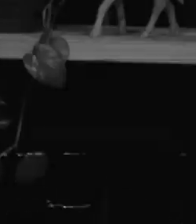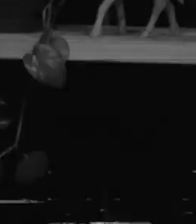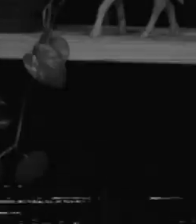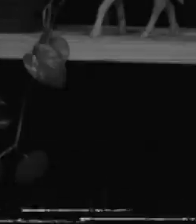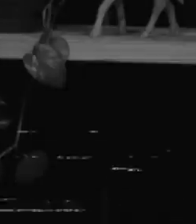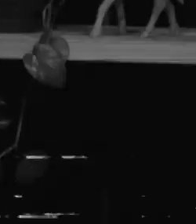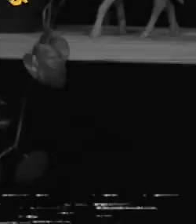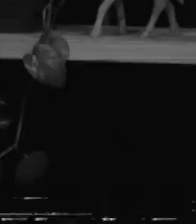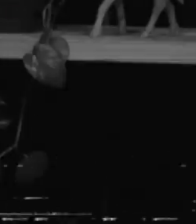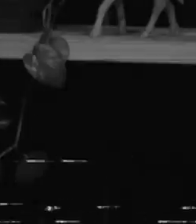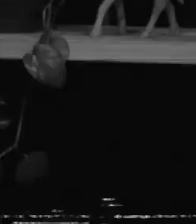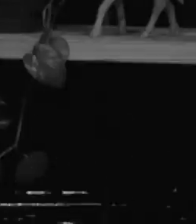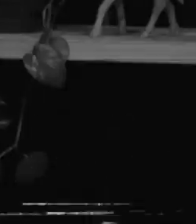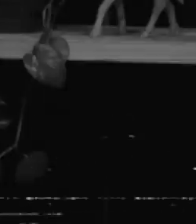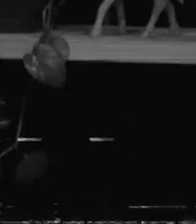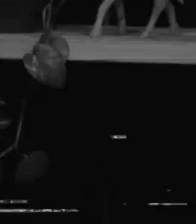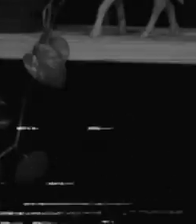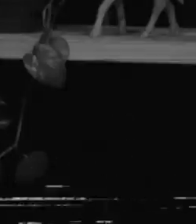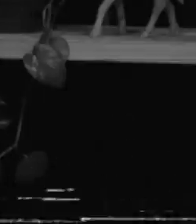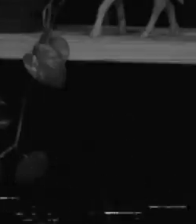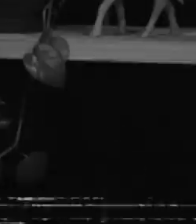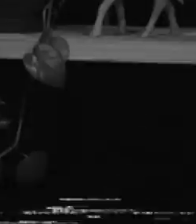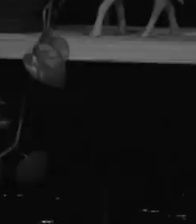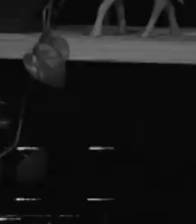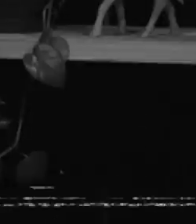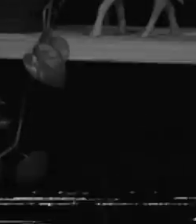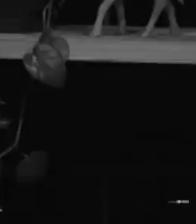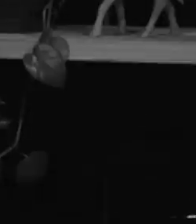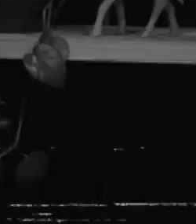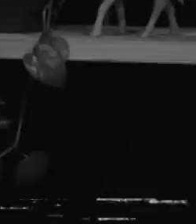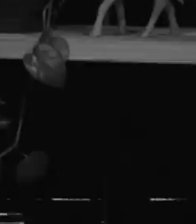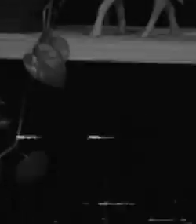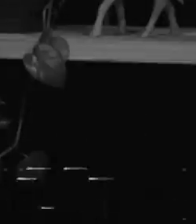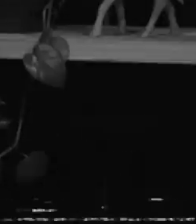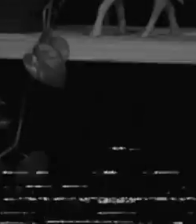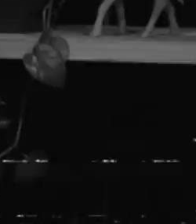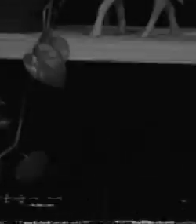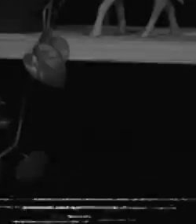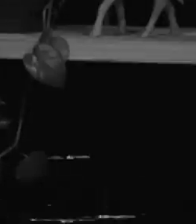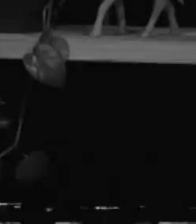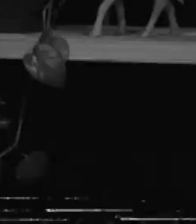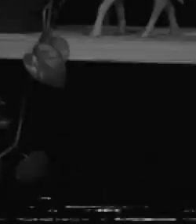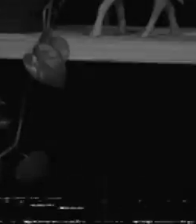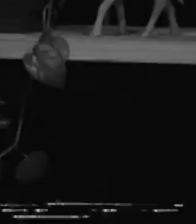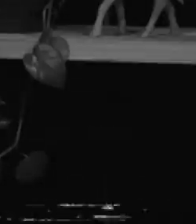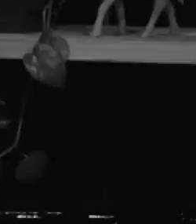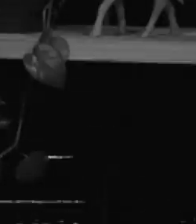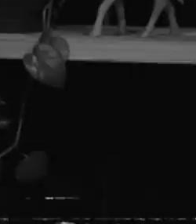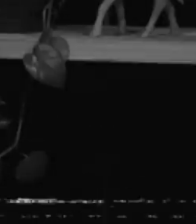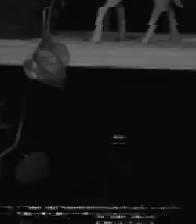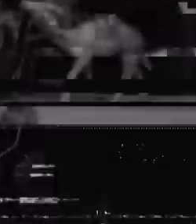que usar o cupom Maurício 15 com 15% de desconto porque tá rolando a semana do cliente inside